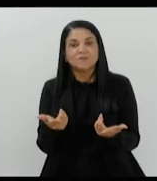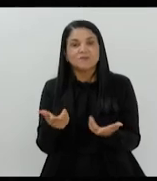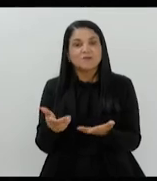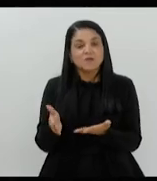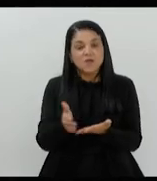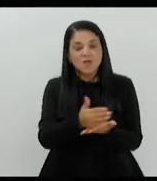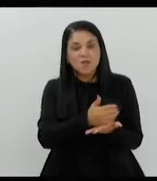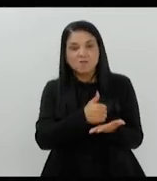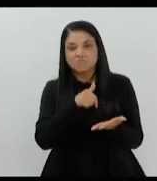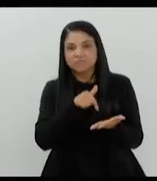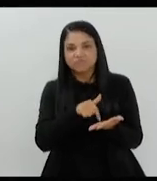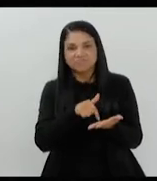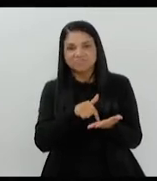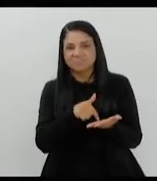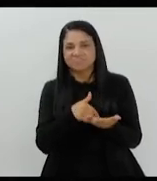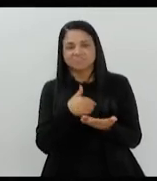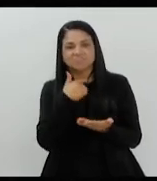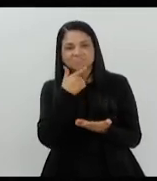recurso para fazer